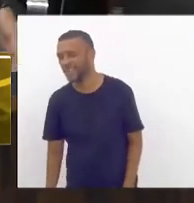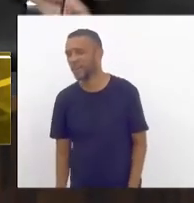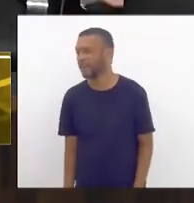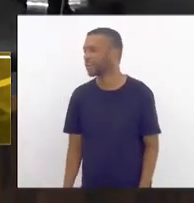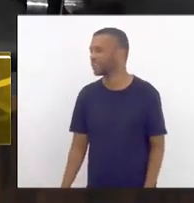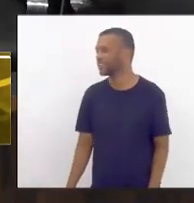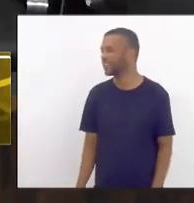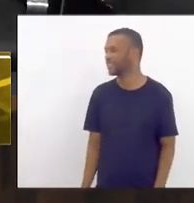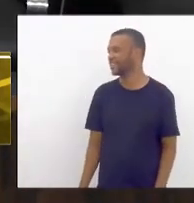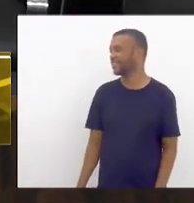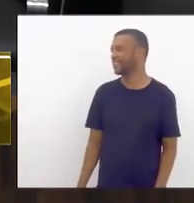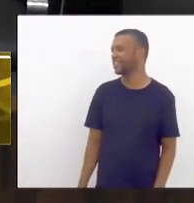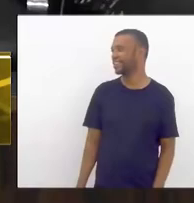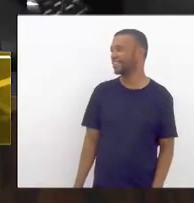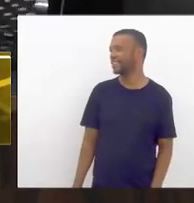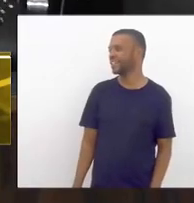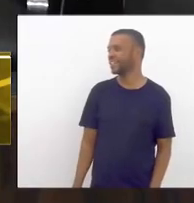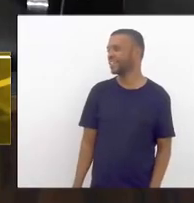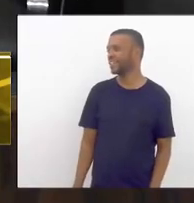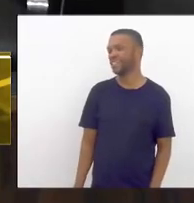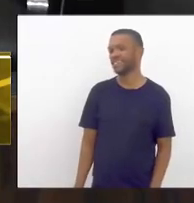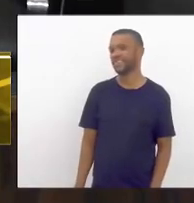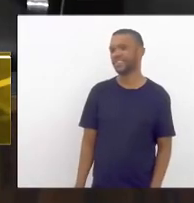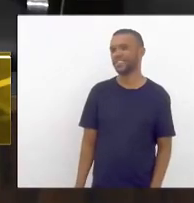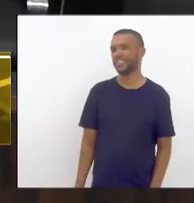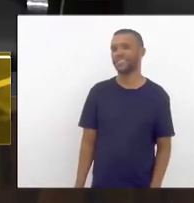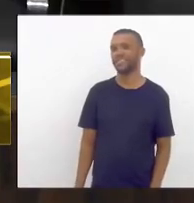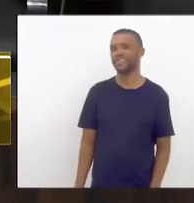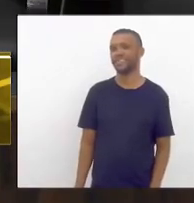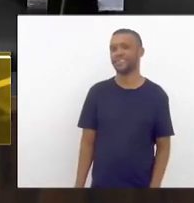aqui todos juntos aqui por favor